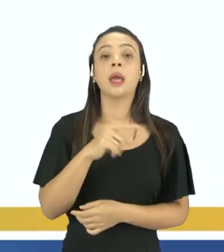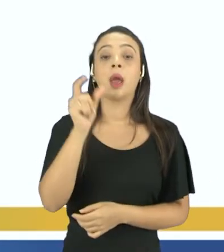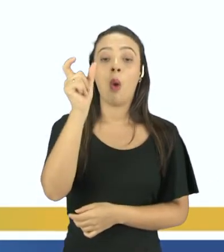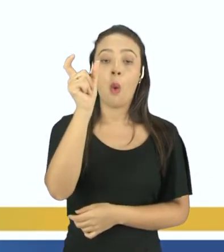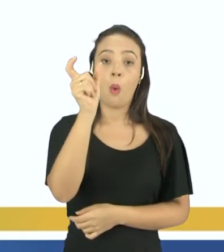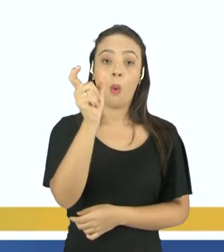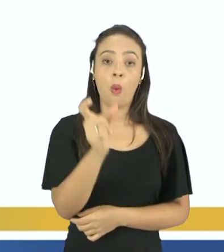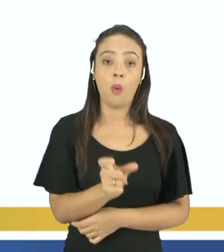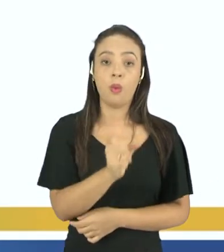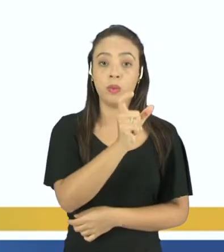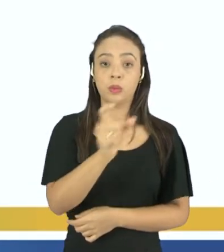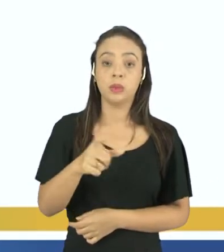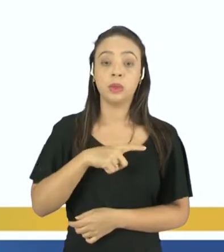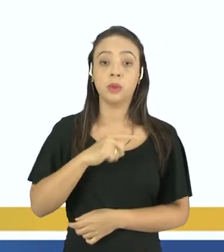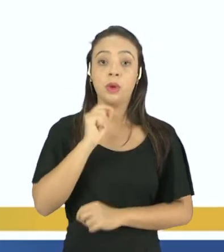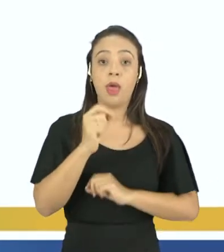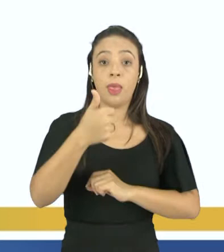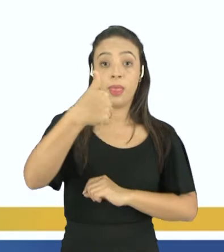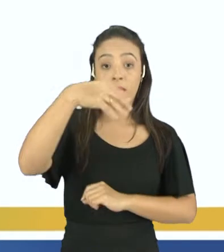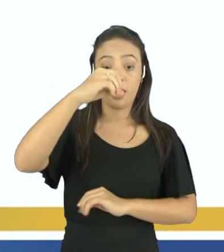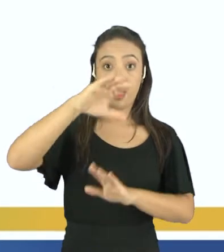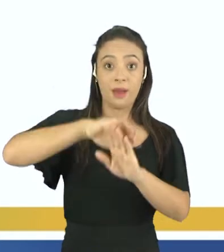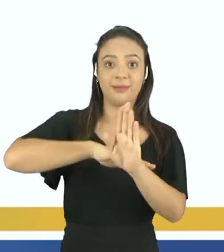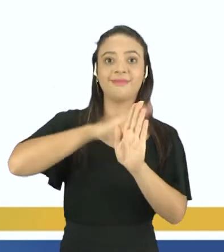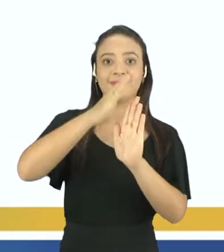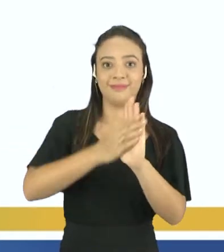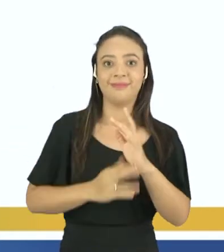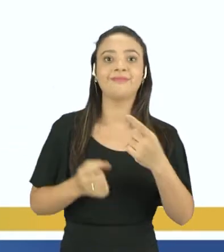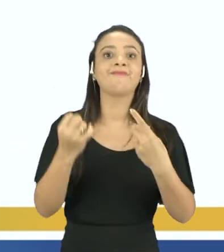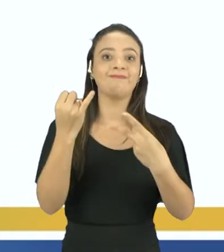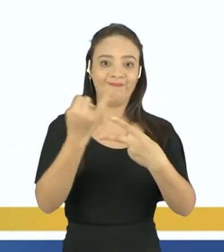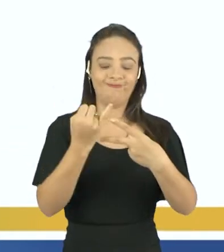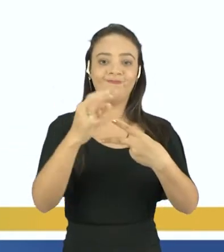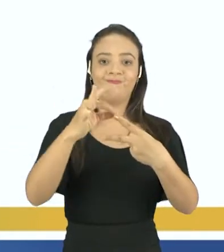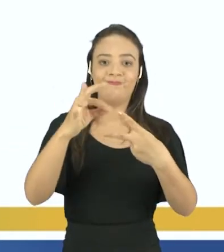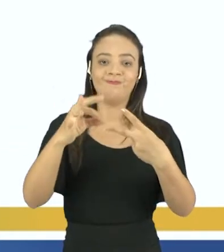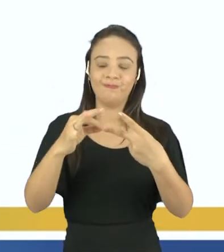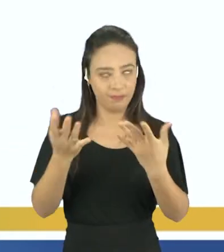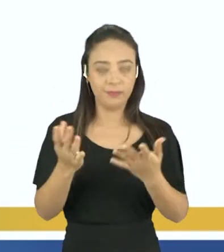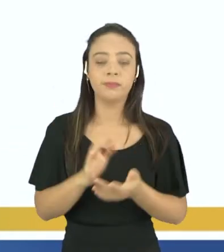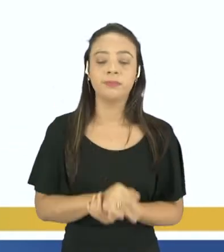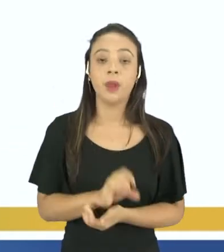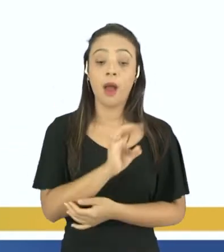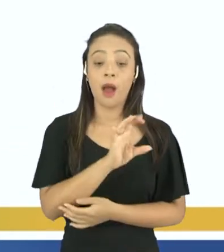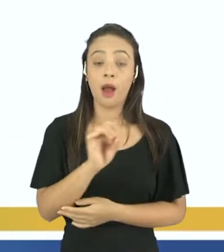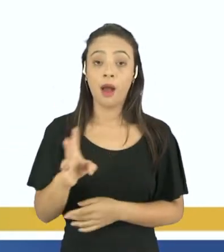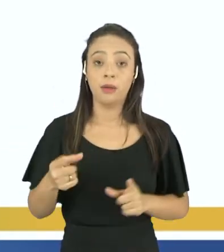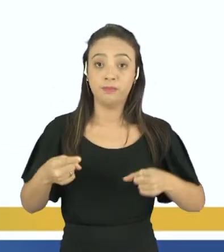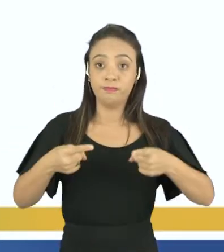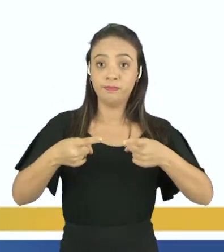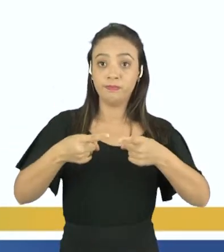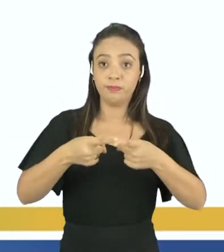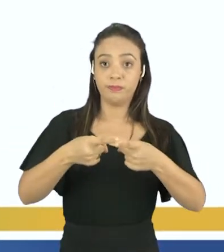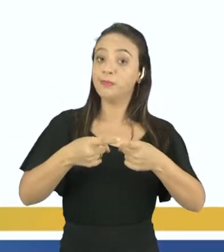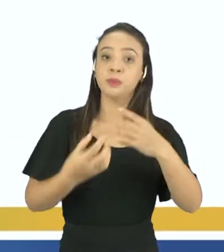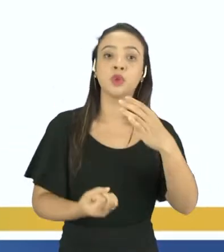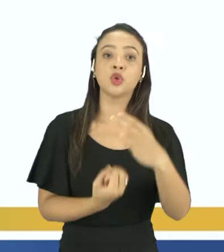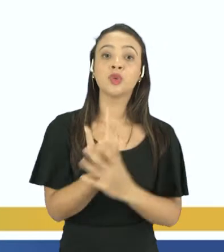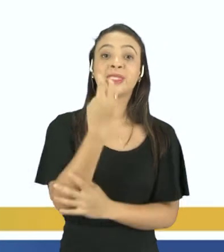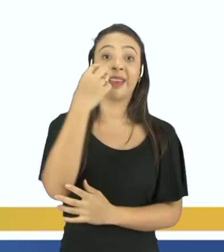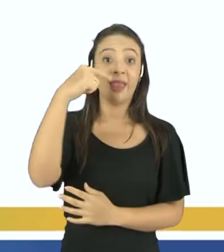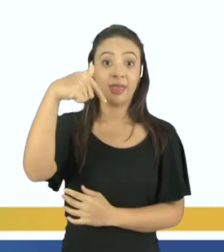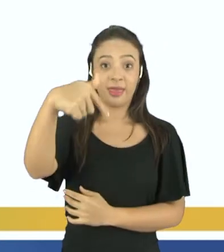10 lado certo Observe que essa figura geométrica ela possui 10 lados né e de cada vértice aí partem